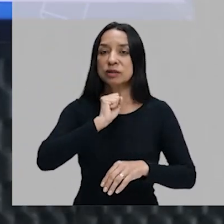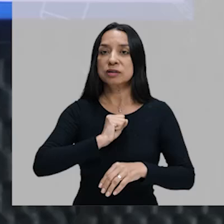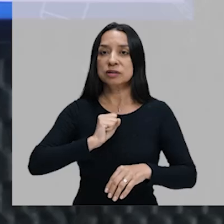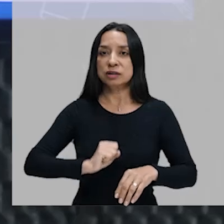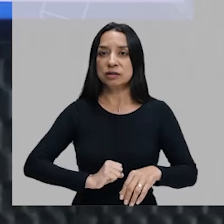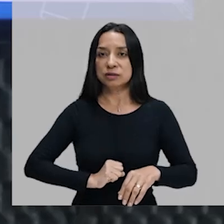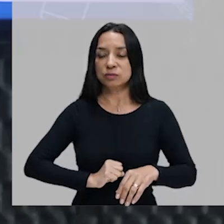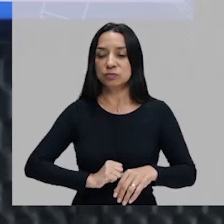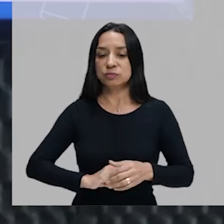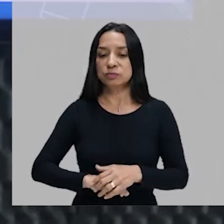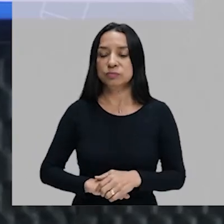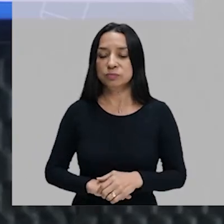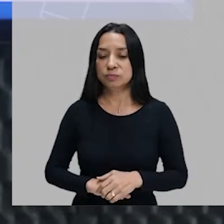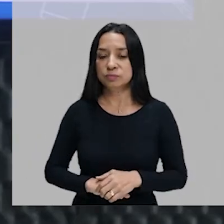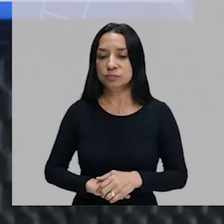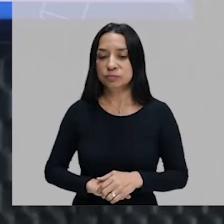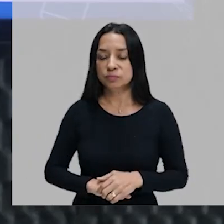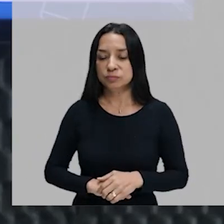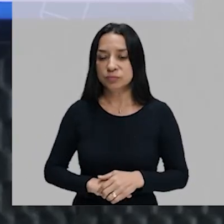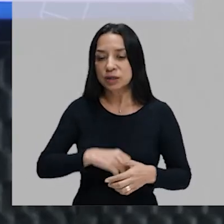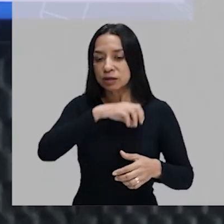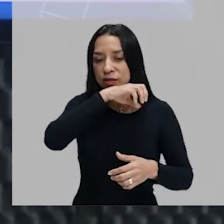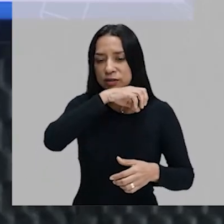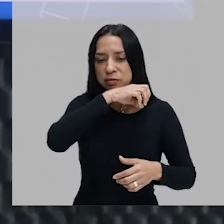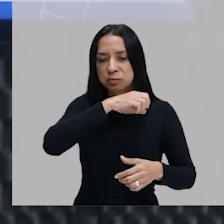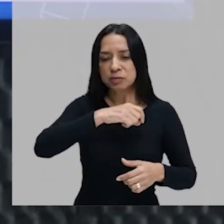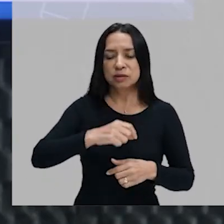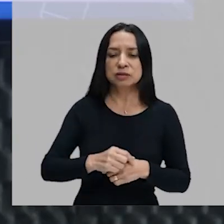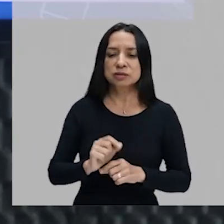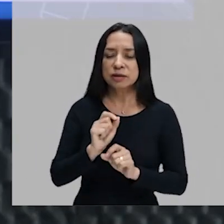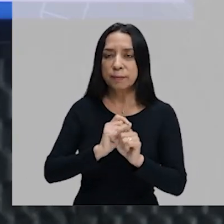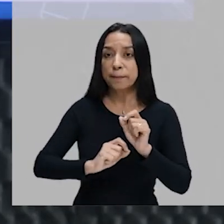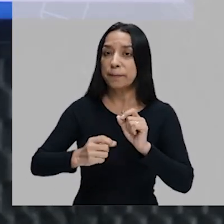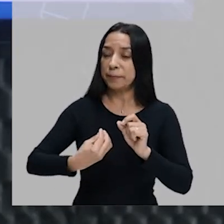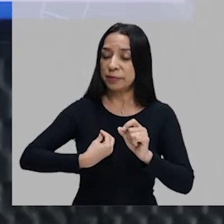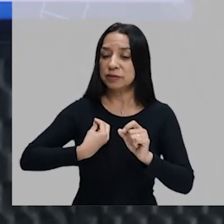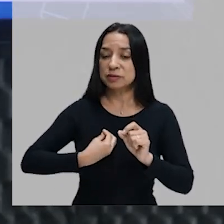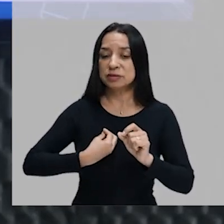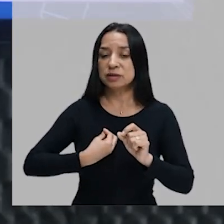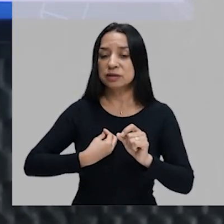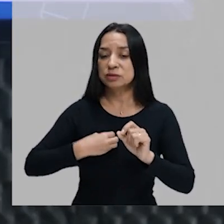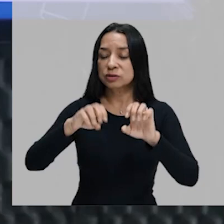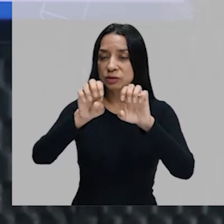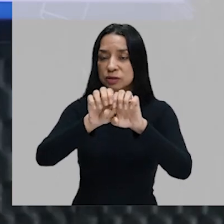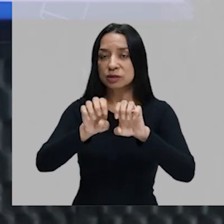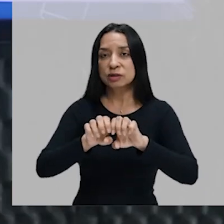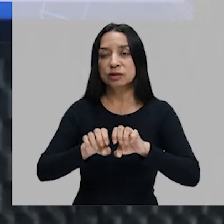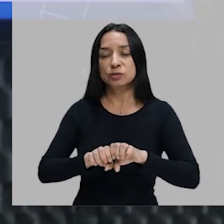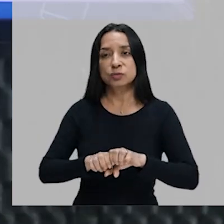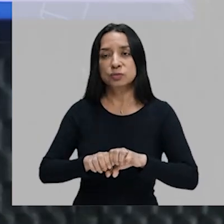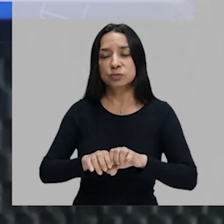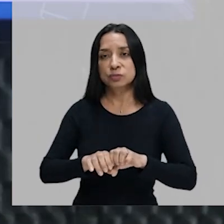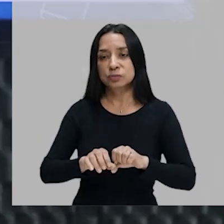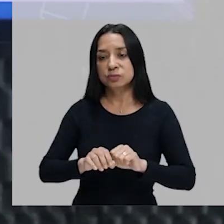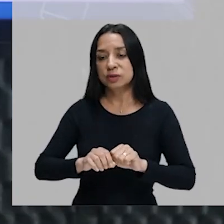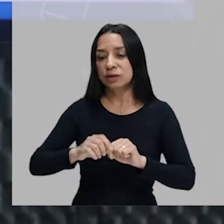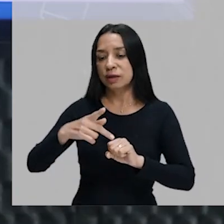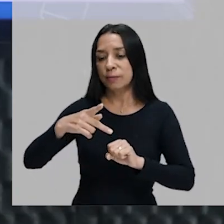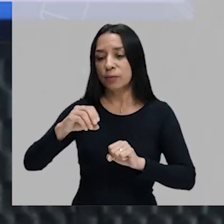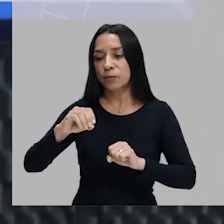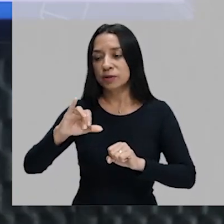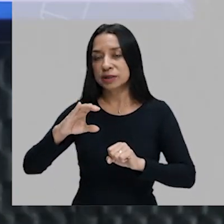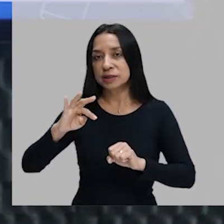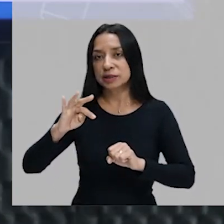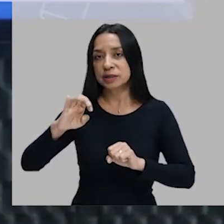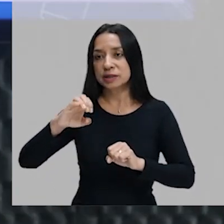Até animais sagrados estão presentes nessa estrutura politeísta, como é o caso do gato, por exemplo. O